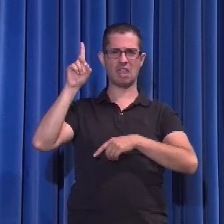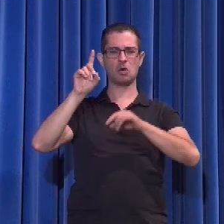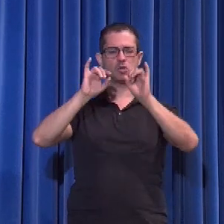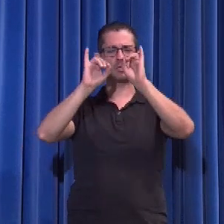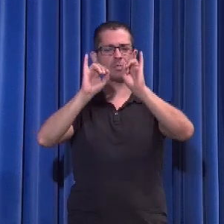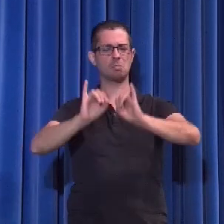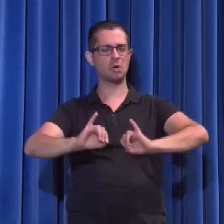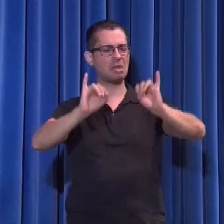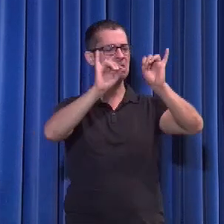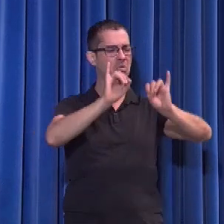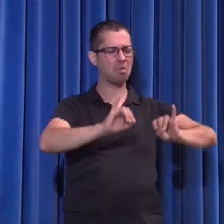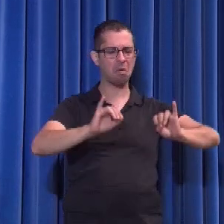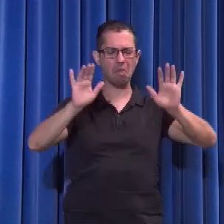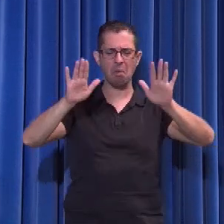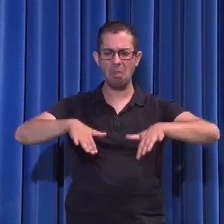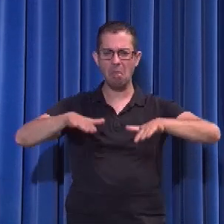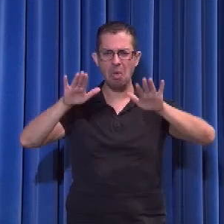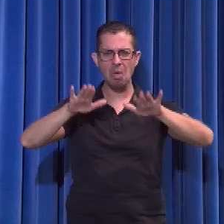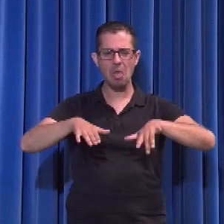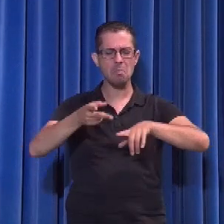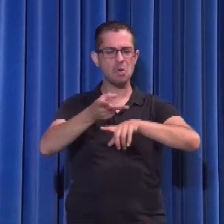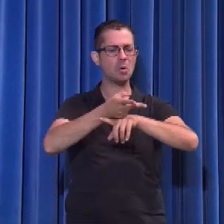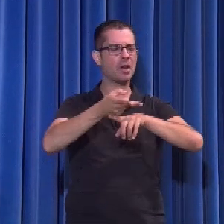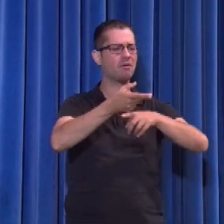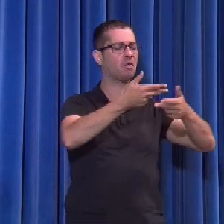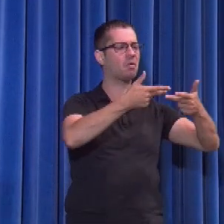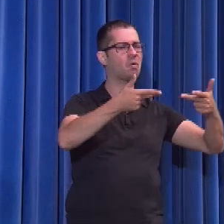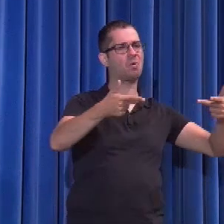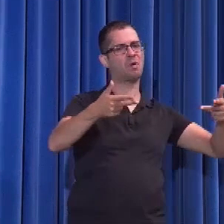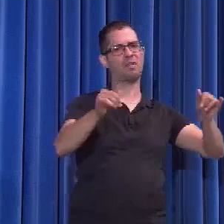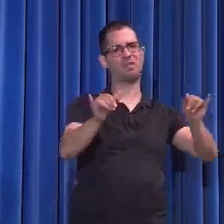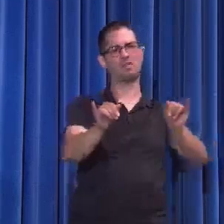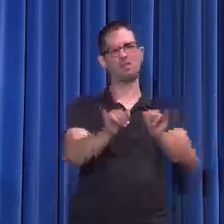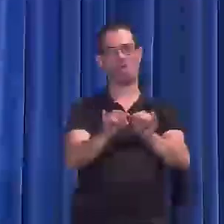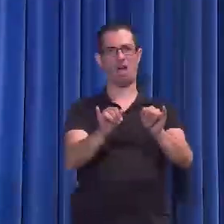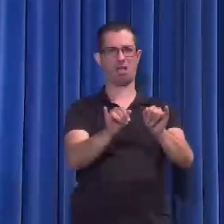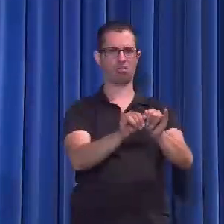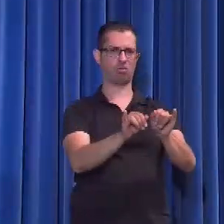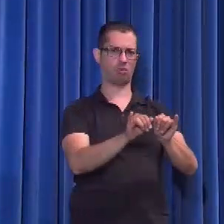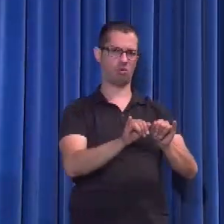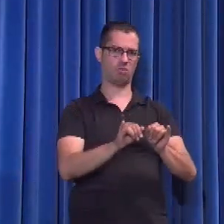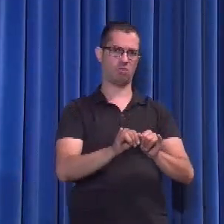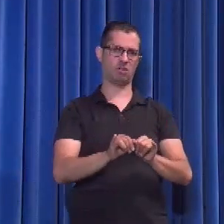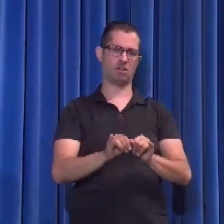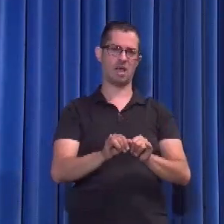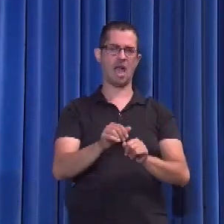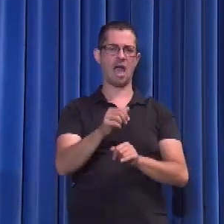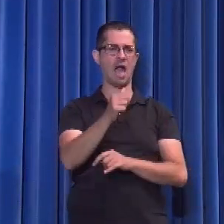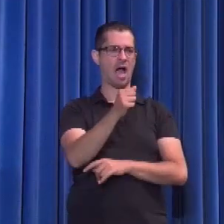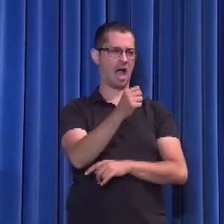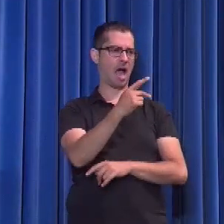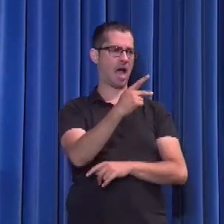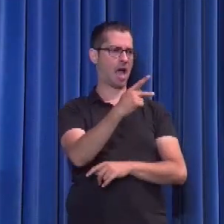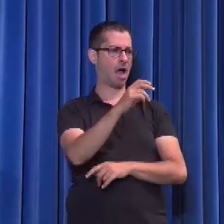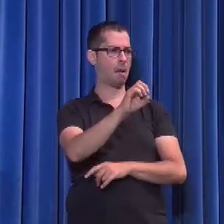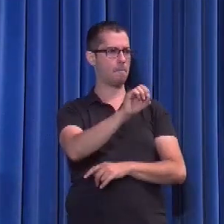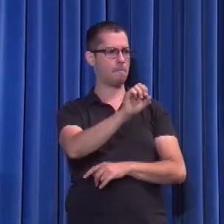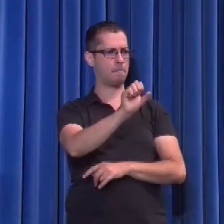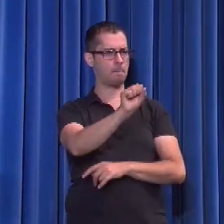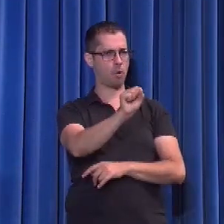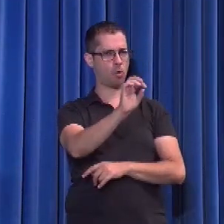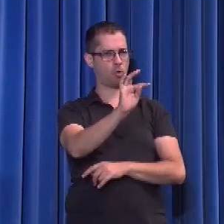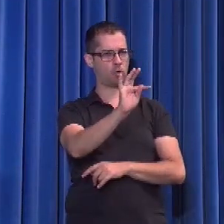coisas de nenhum proveito. Isso se chama apostasia. Isto